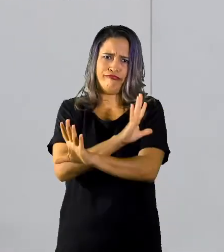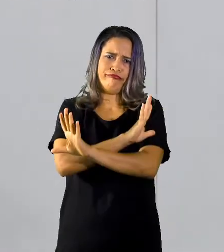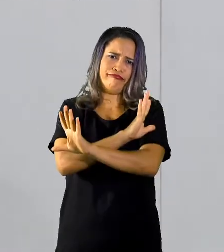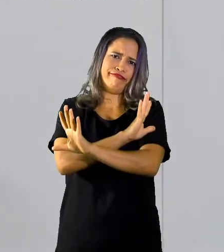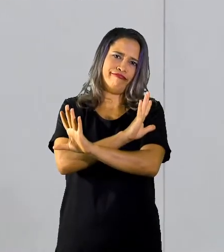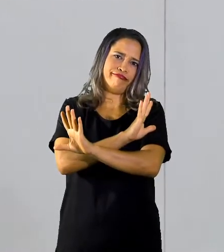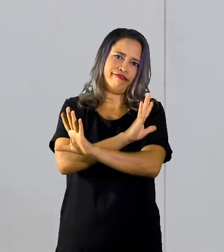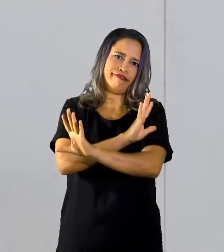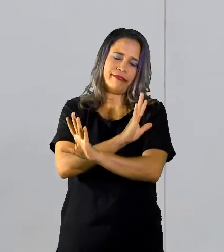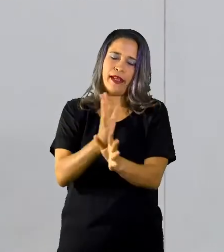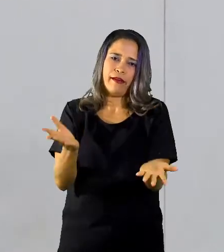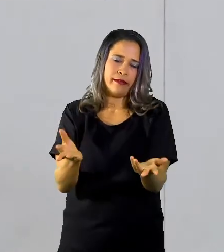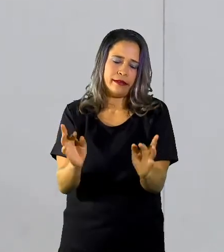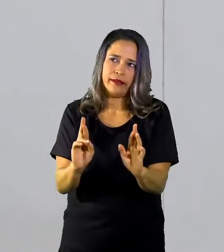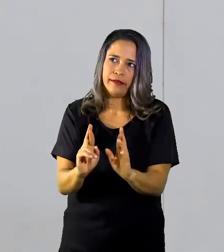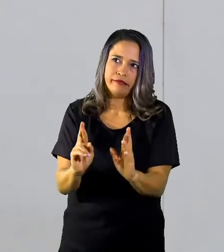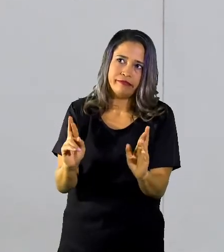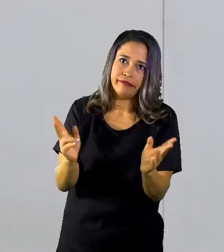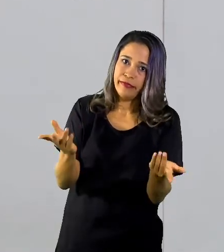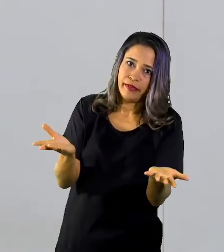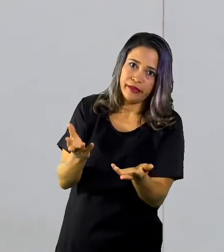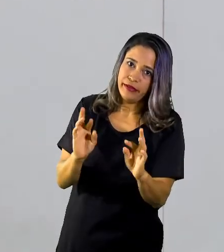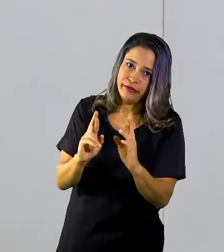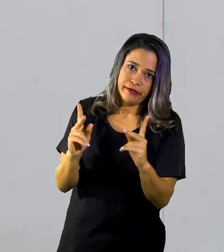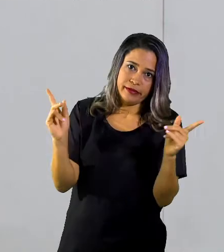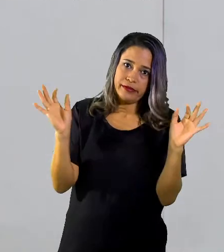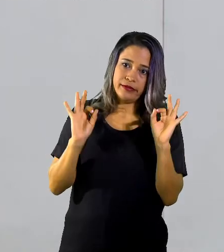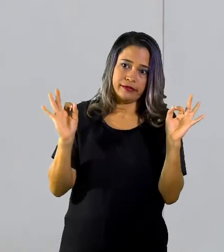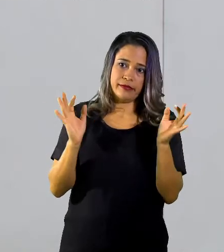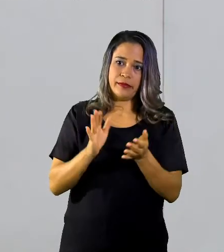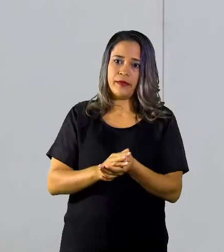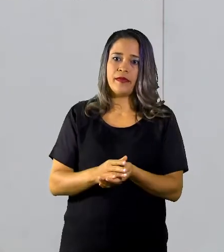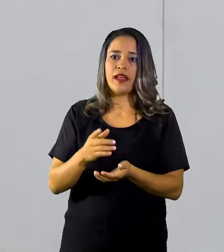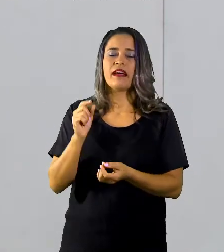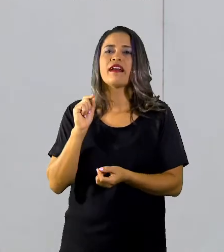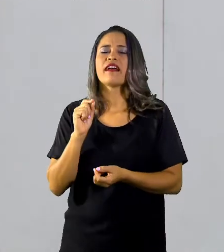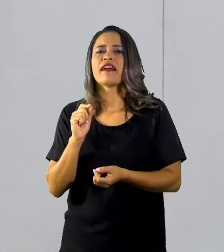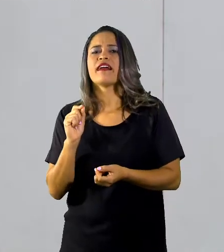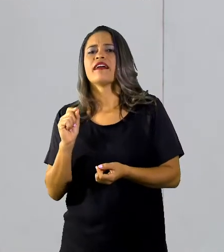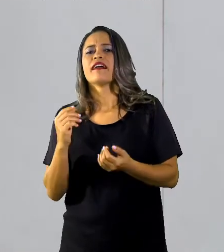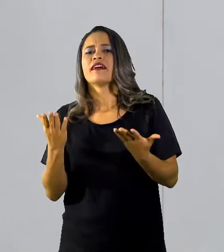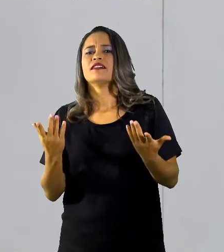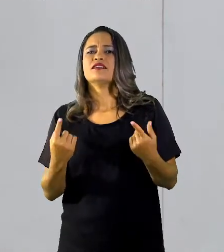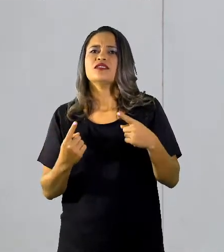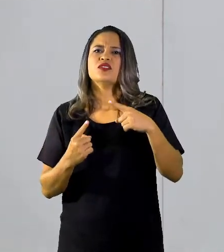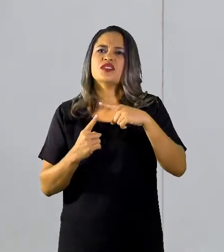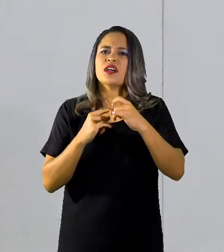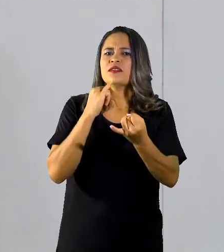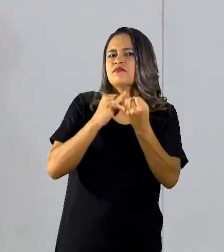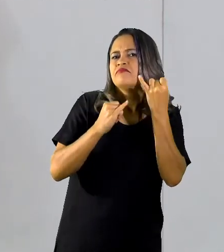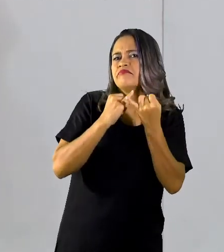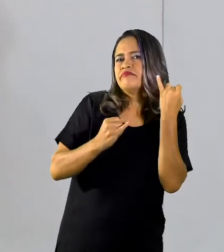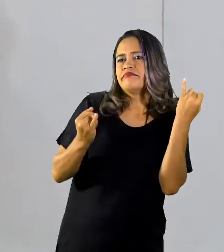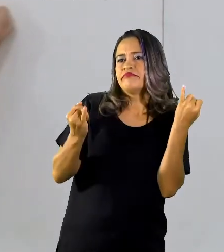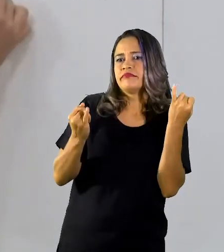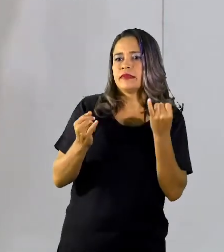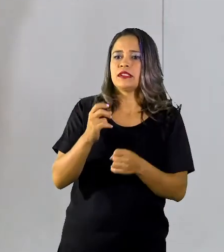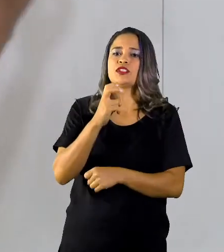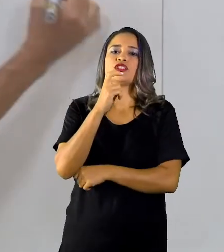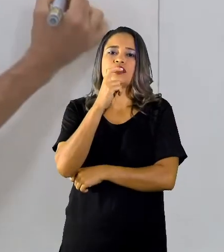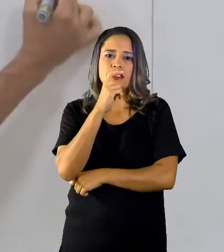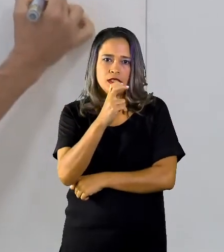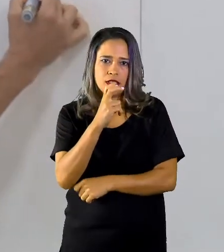tem mais diferença. Juntar termos semelhantes. Quem são os nossos termos semelhantes? 5x